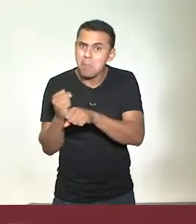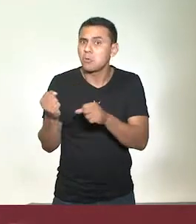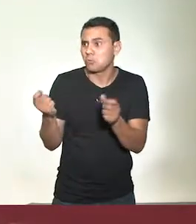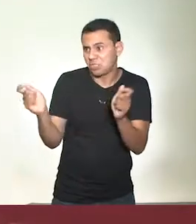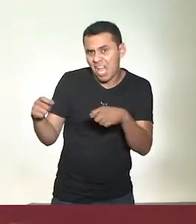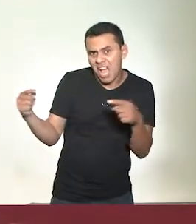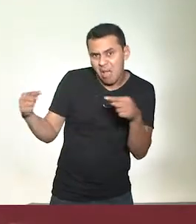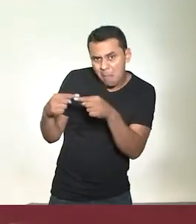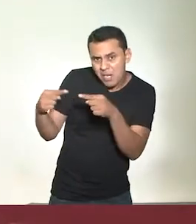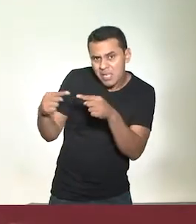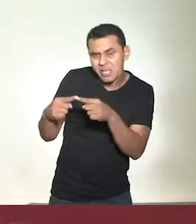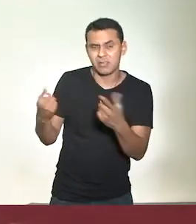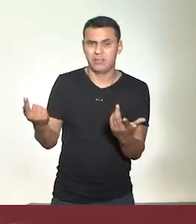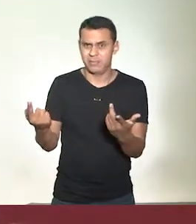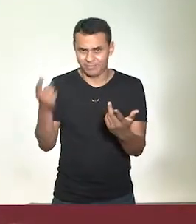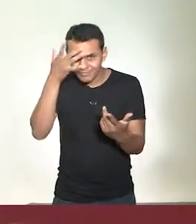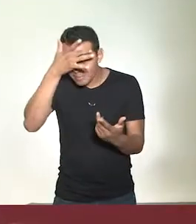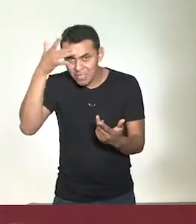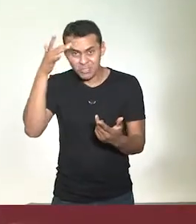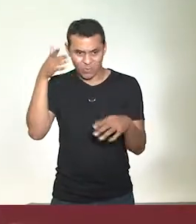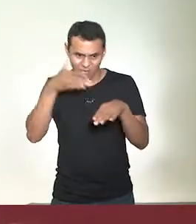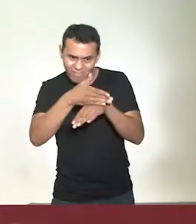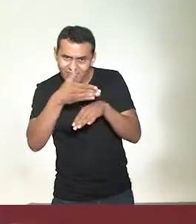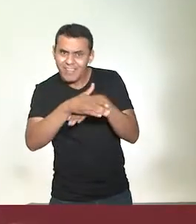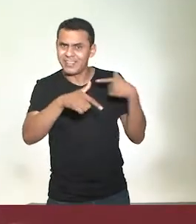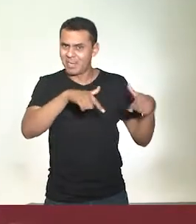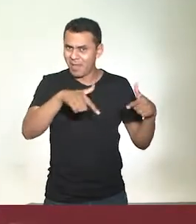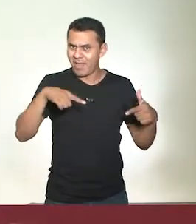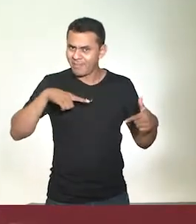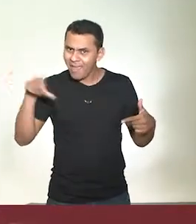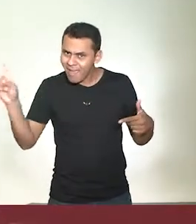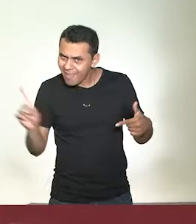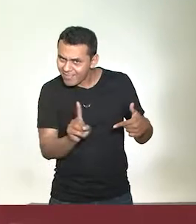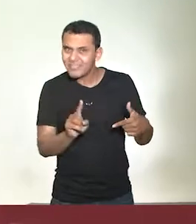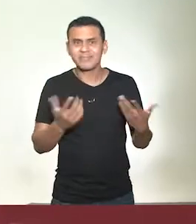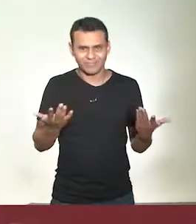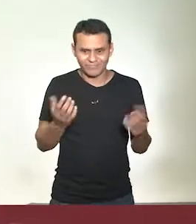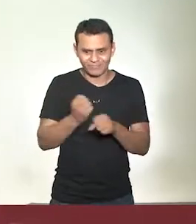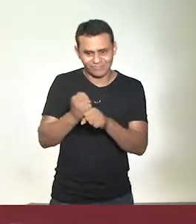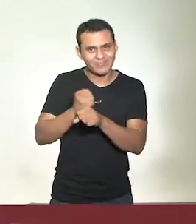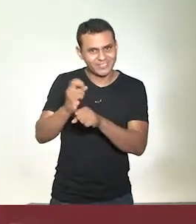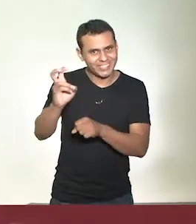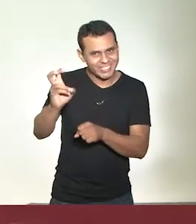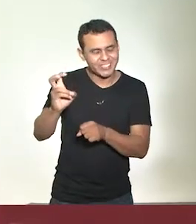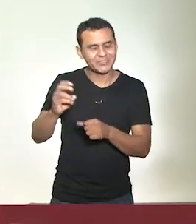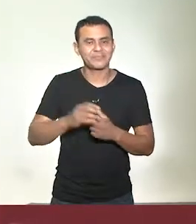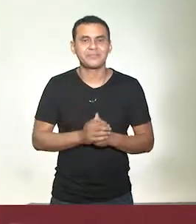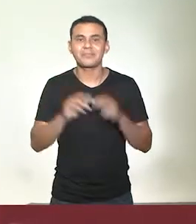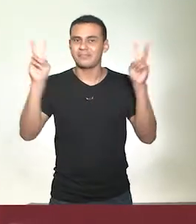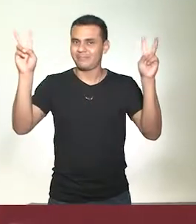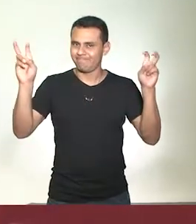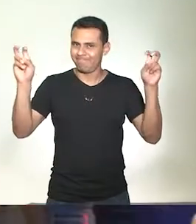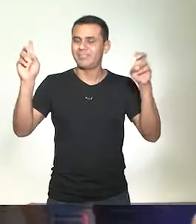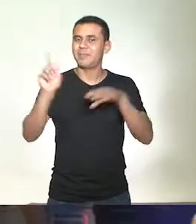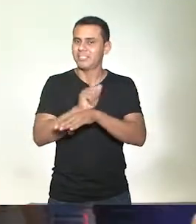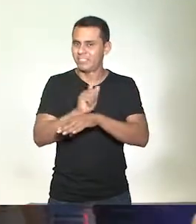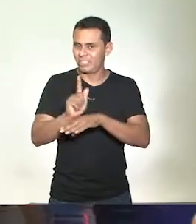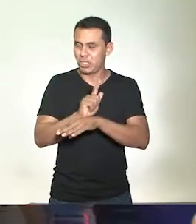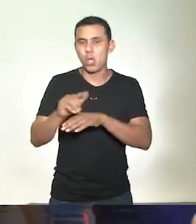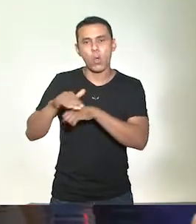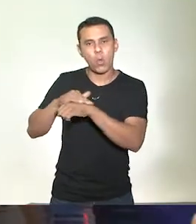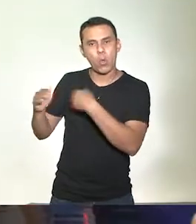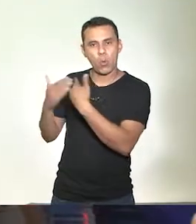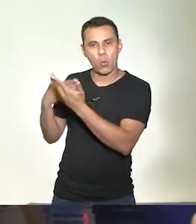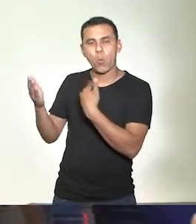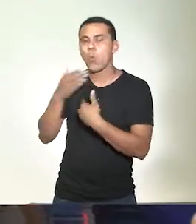como recursos pessoais como é tempo né para a execução nesses cinco anos e o